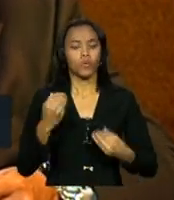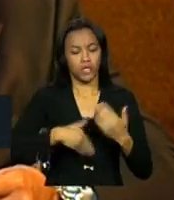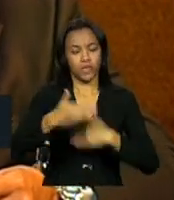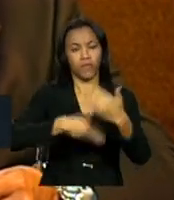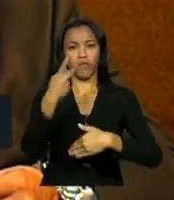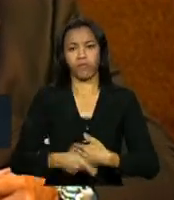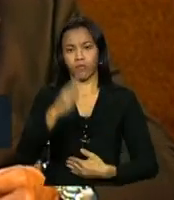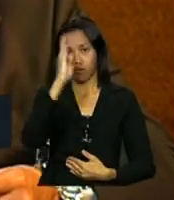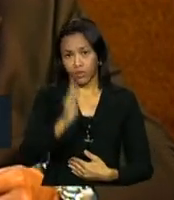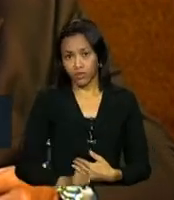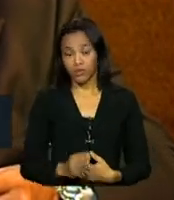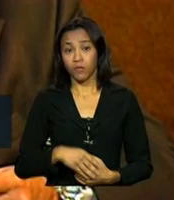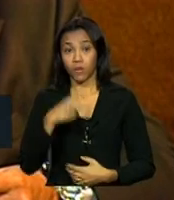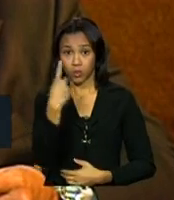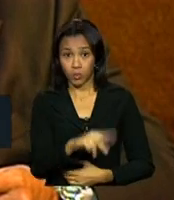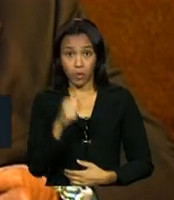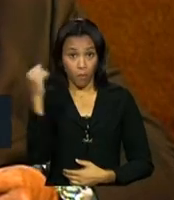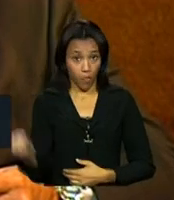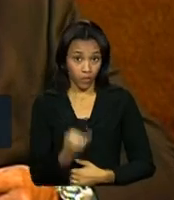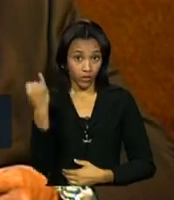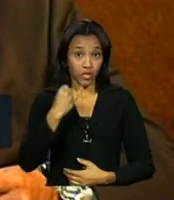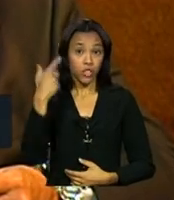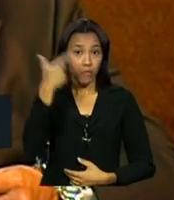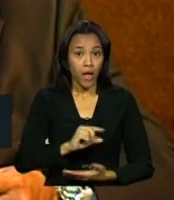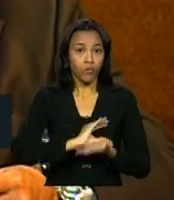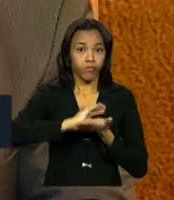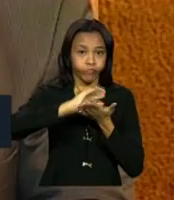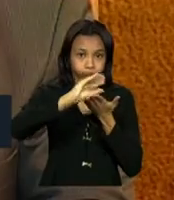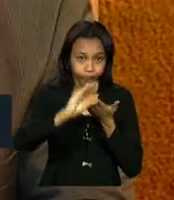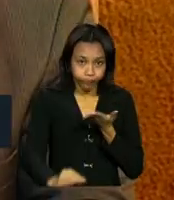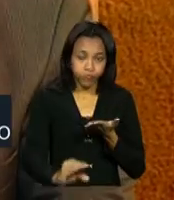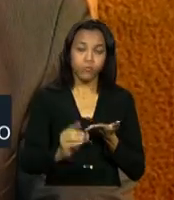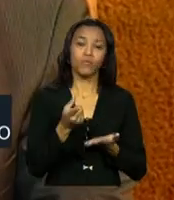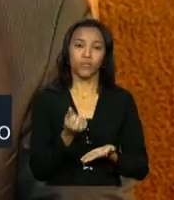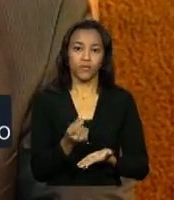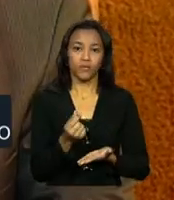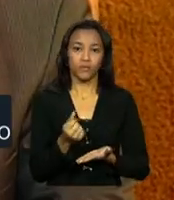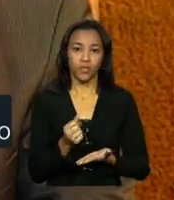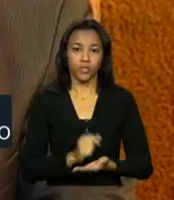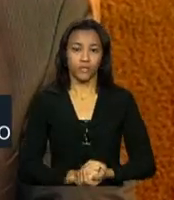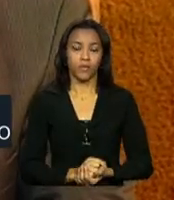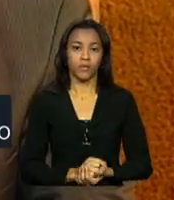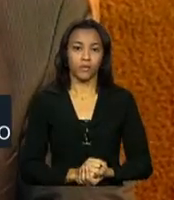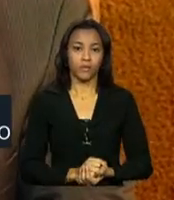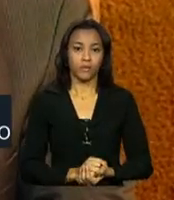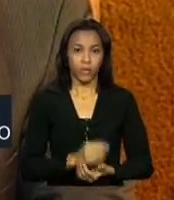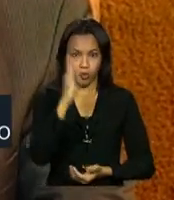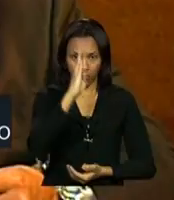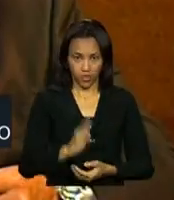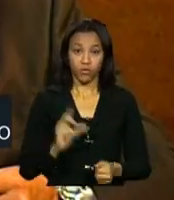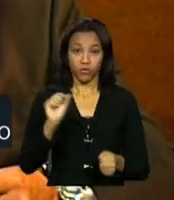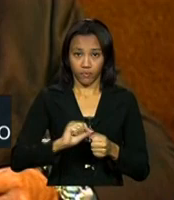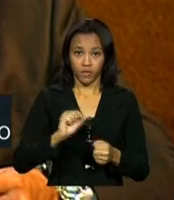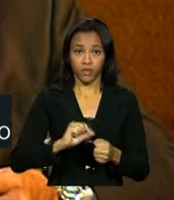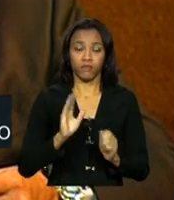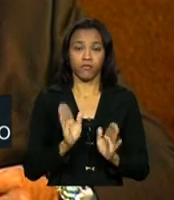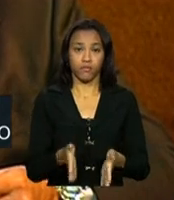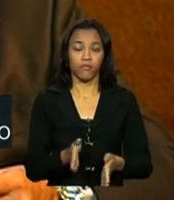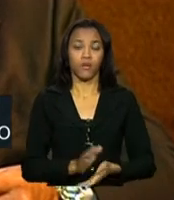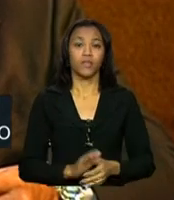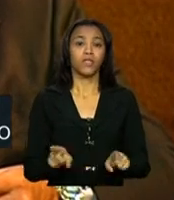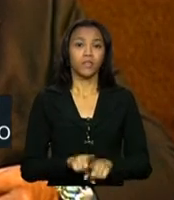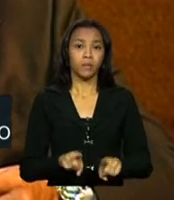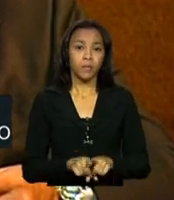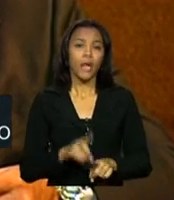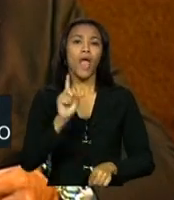importância de da dos investimentos que o Brasil está está fazendo e é